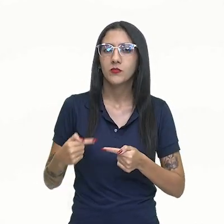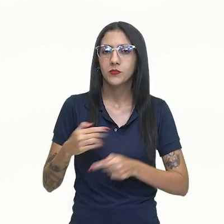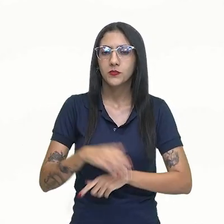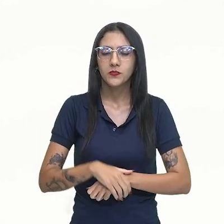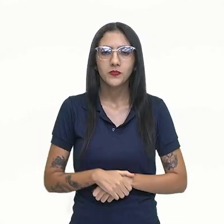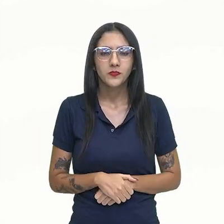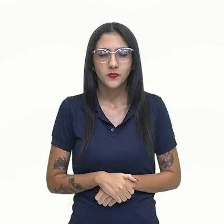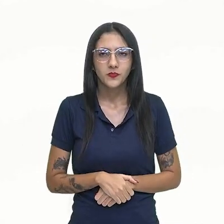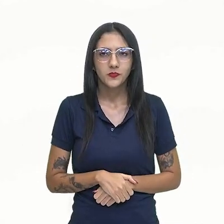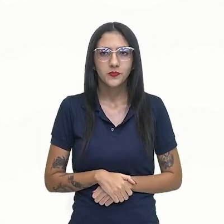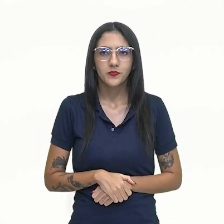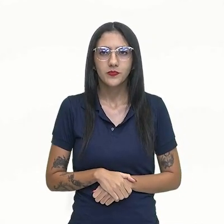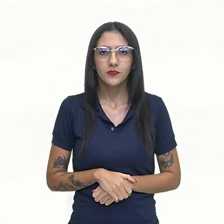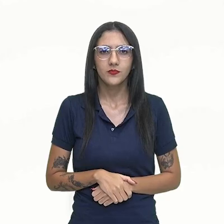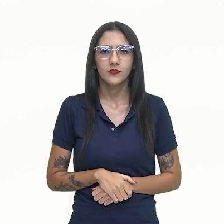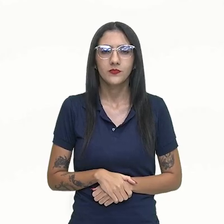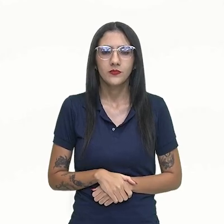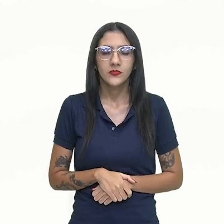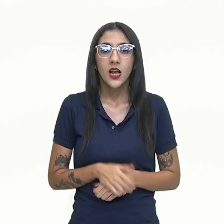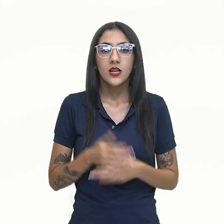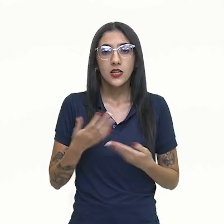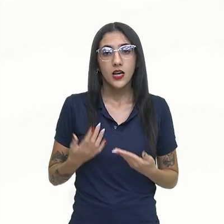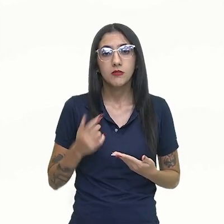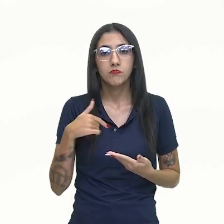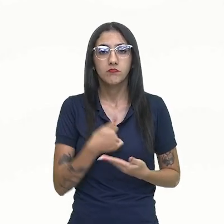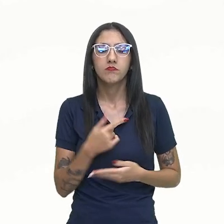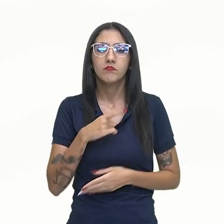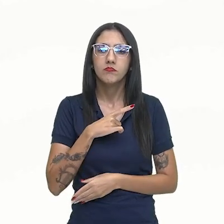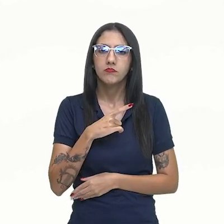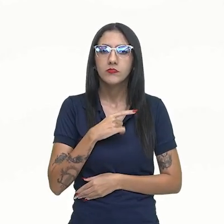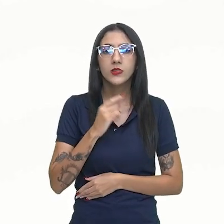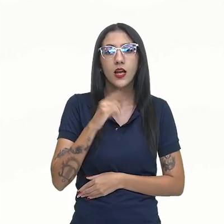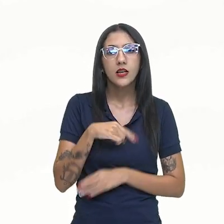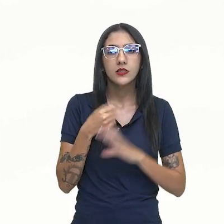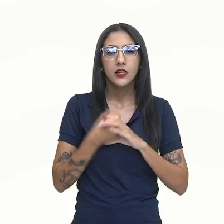férteis, tá bom? E aí nós temos